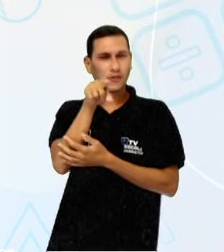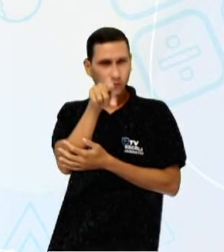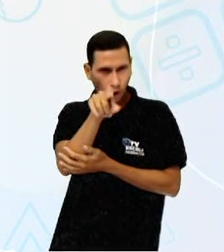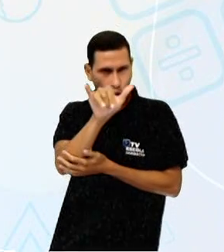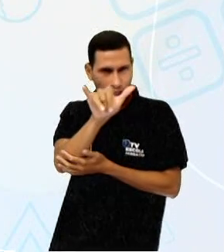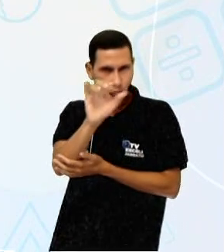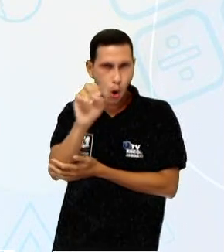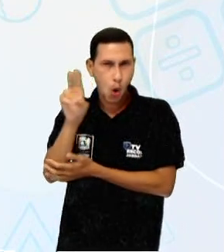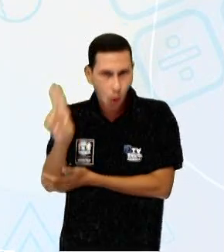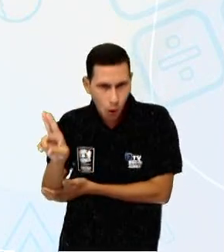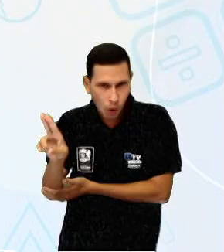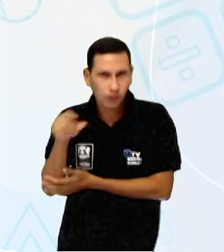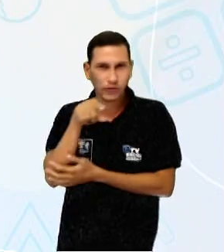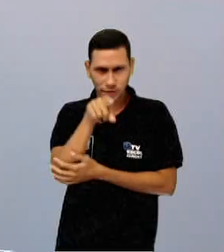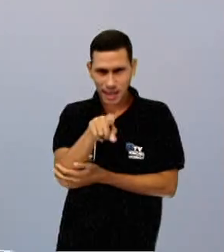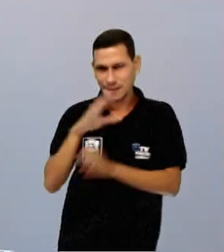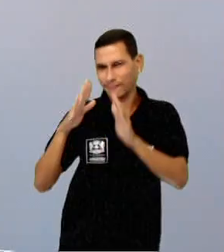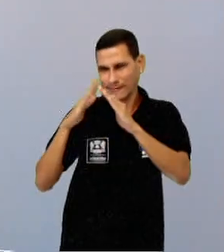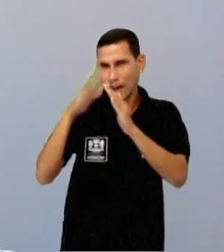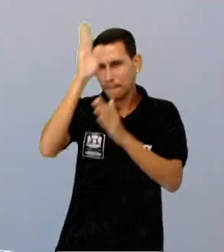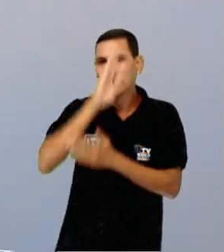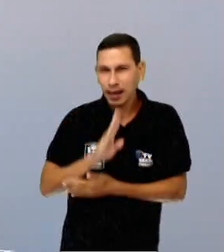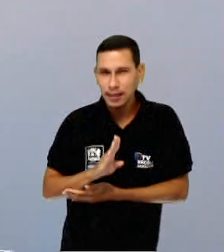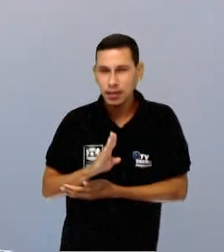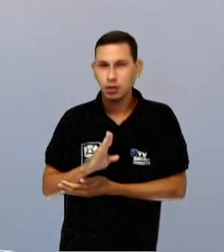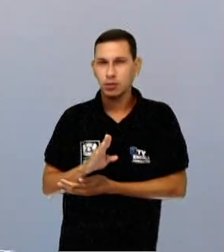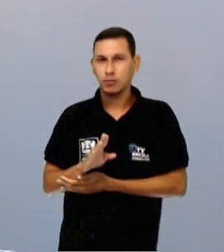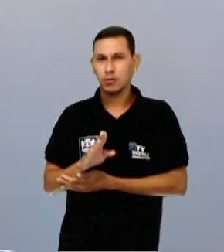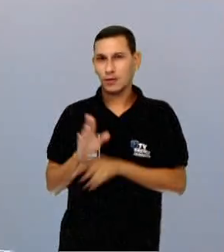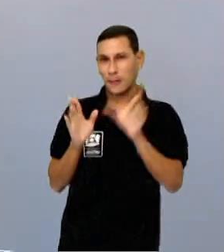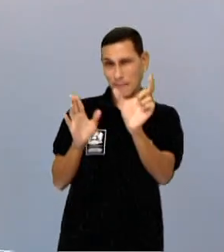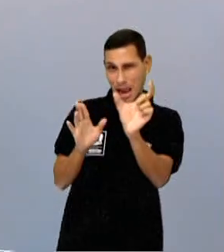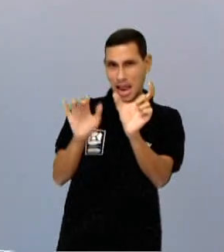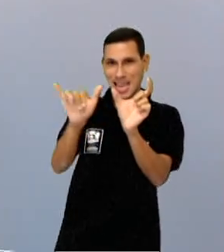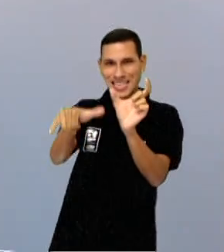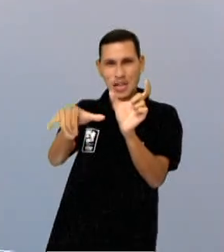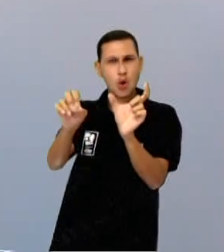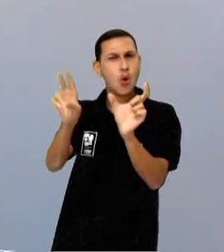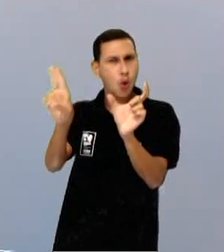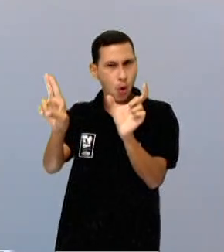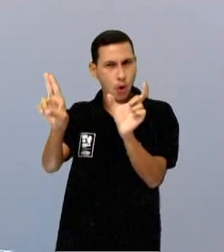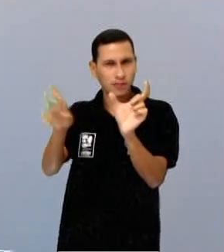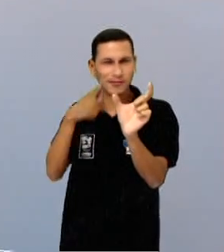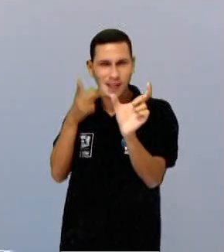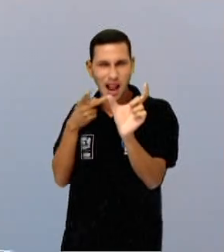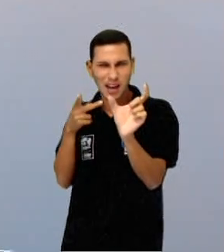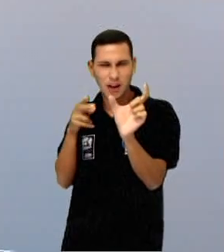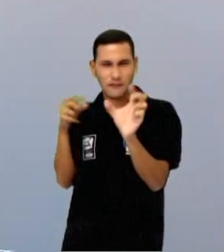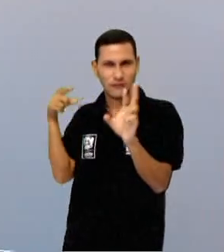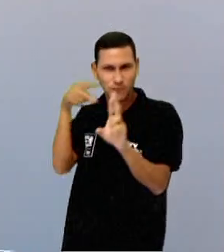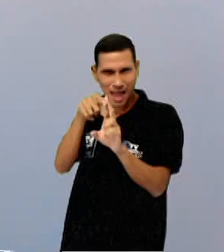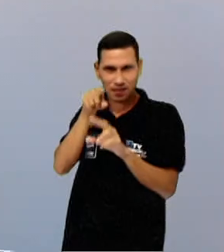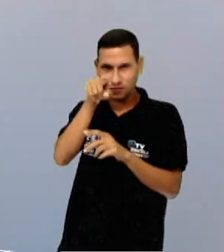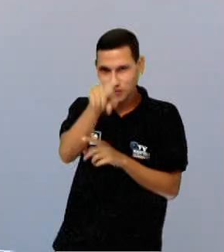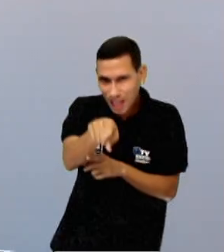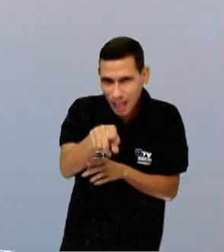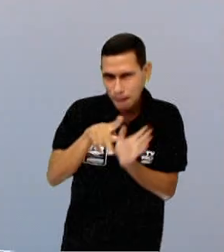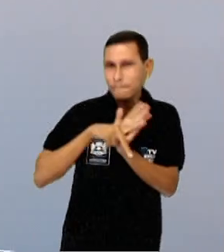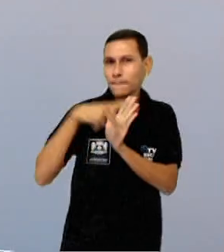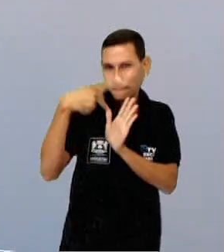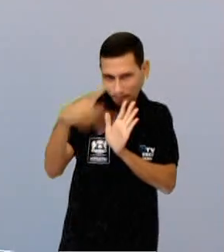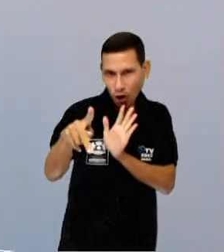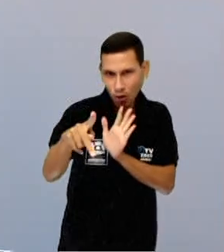are o seu mundo eu digo e viu eu tô me referindo a você você